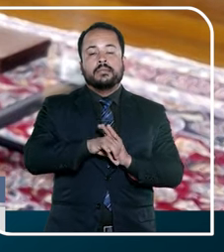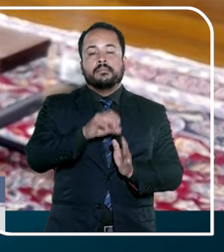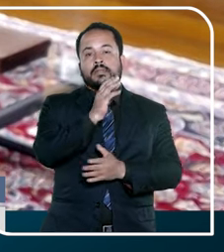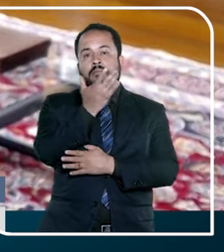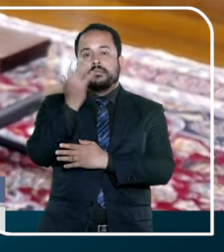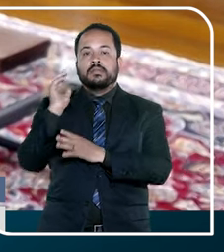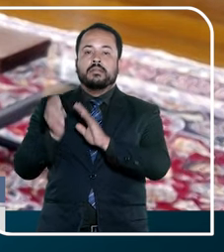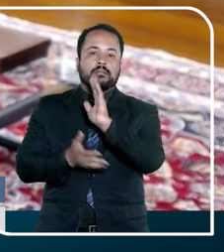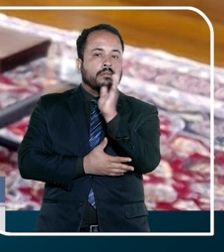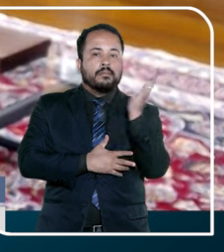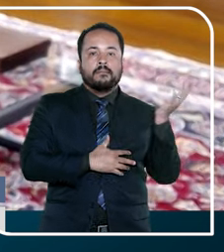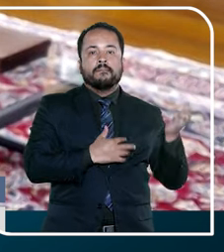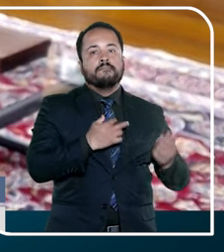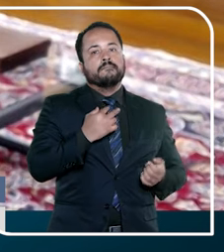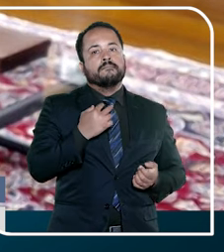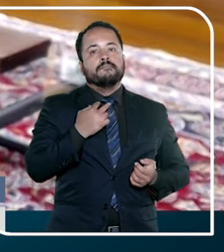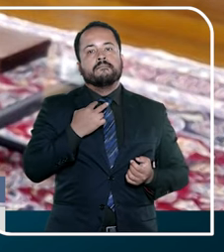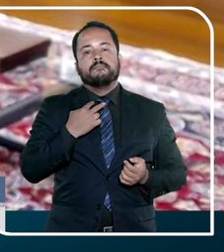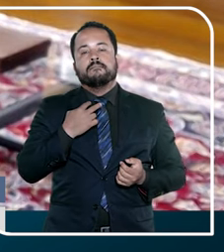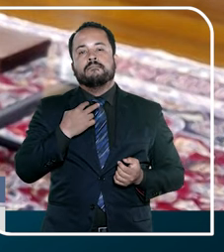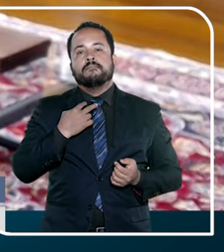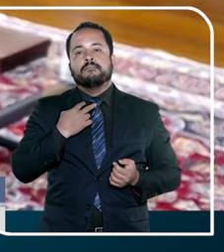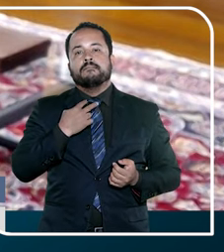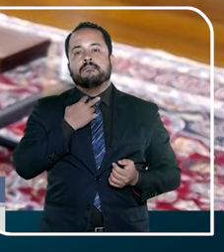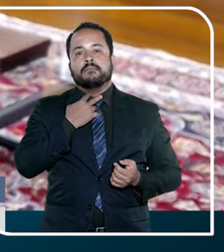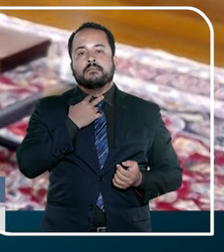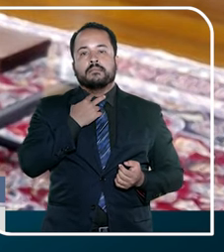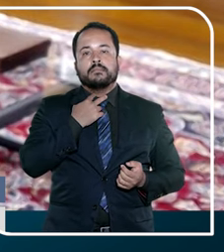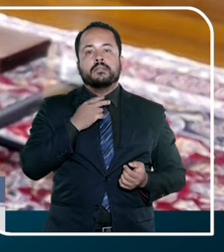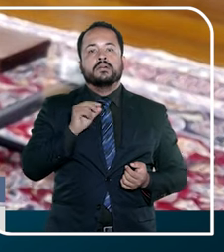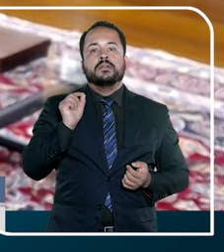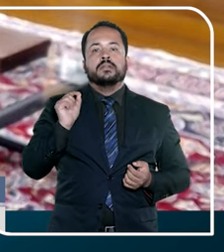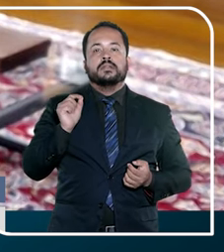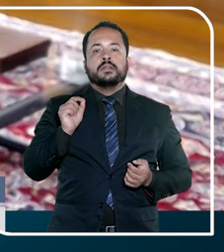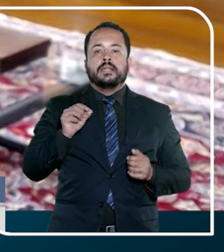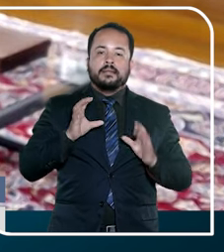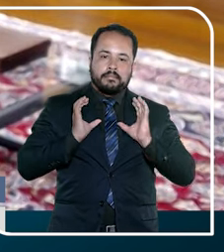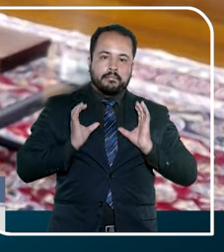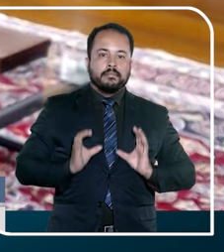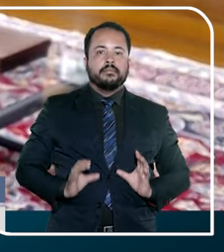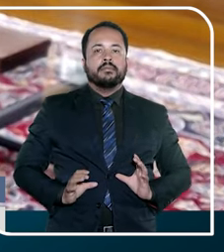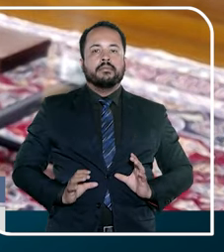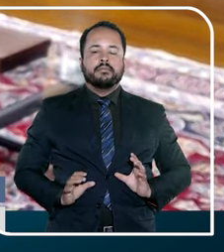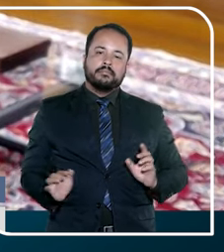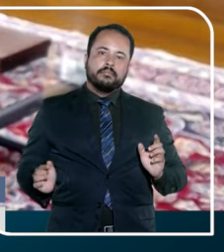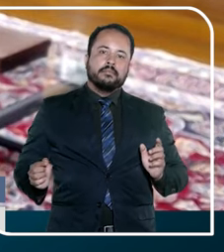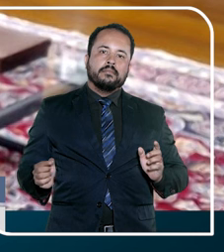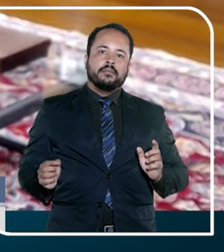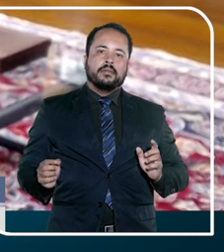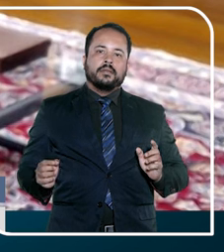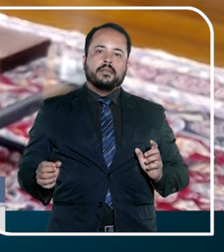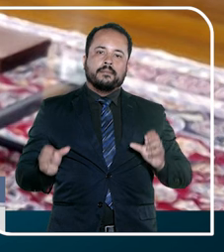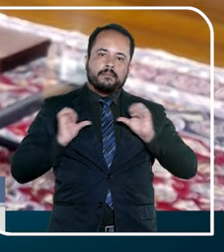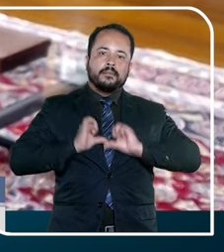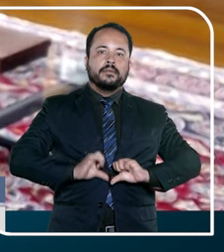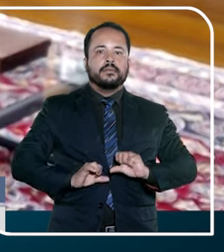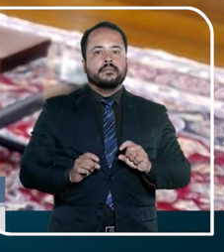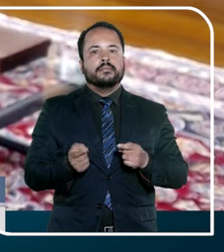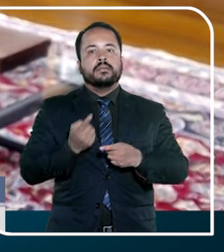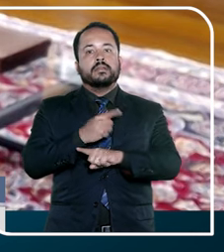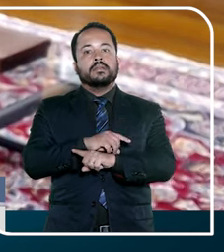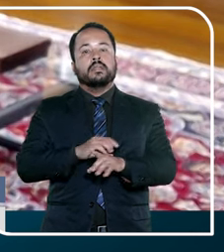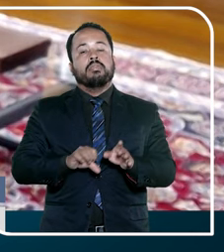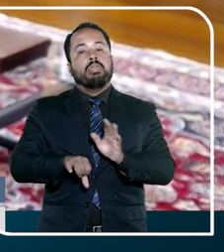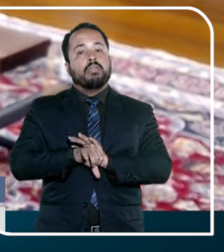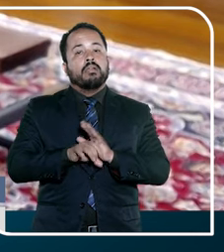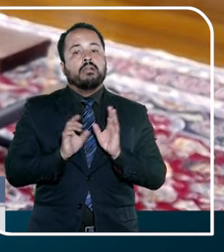permite a incidência do da bagatela Mas vamos imaginar uma situação concreta em que uma pessoa